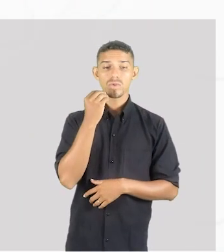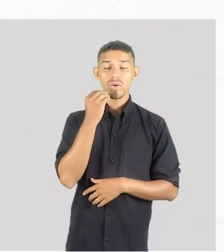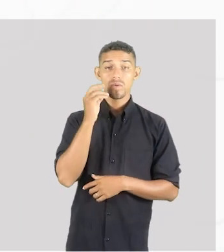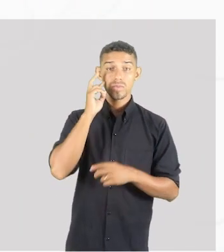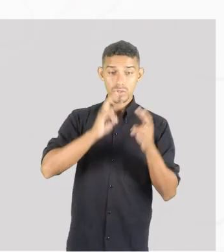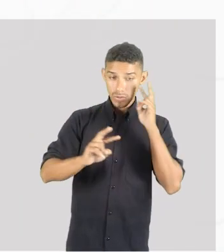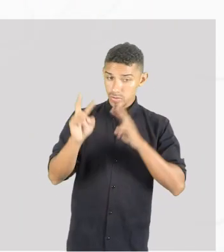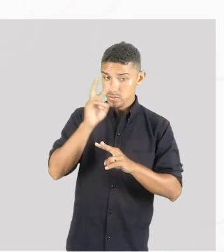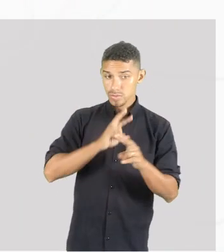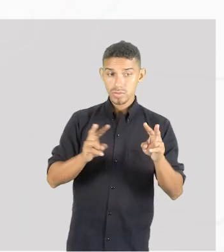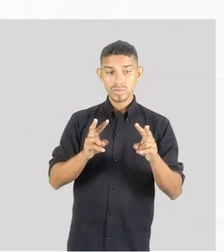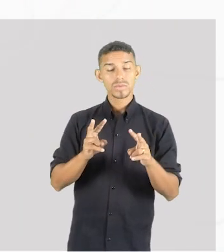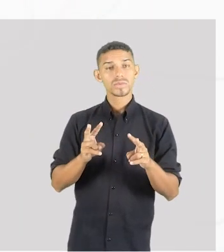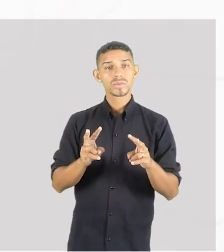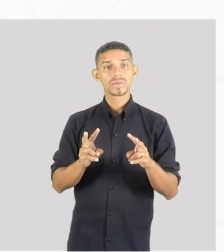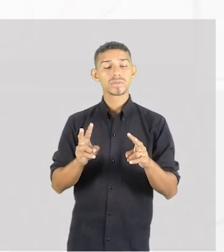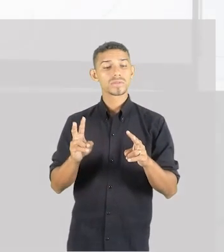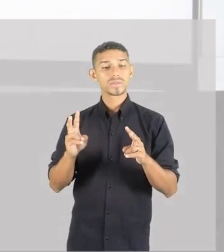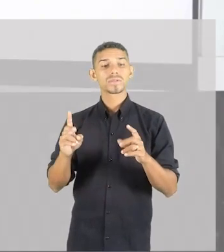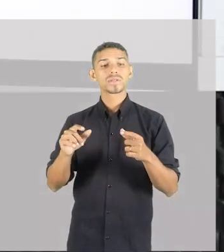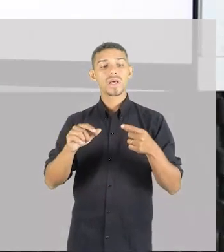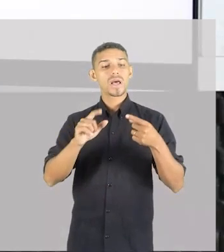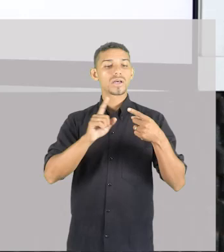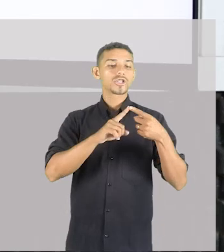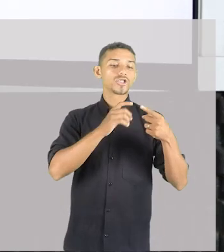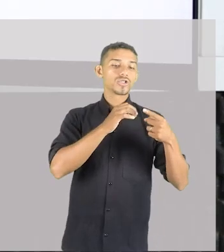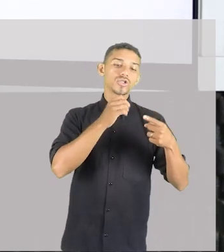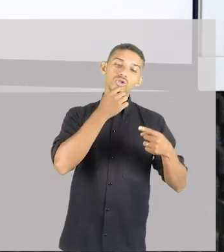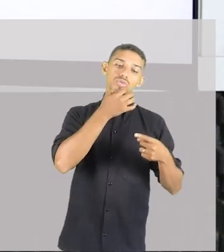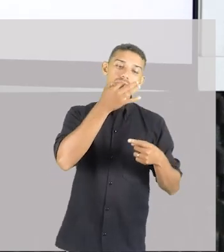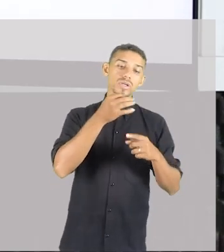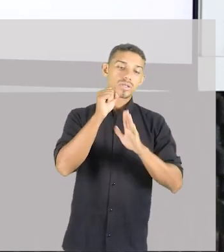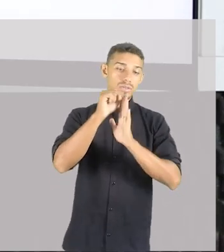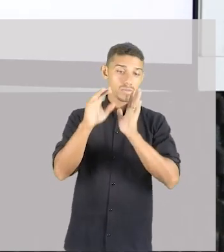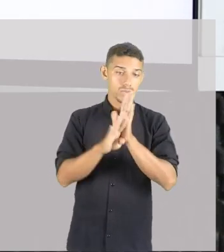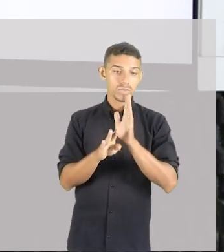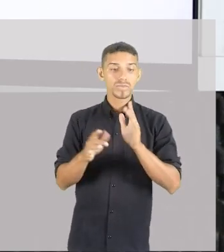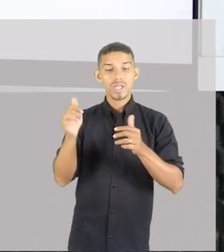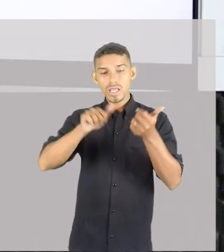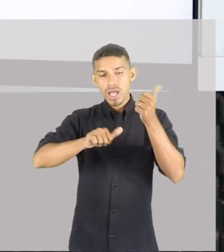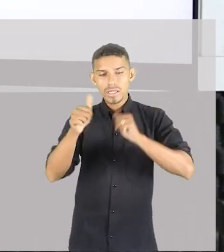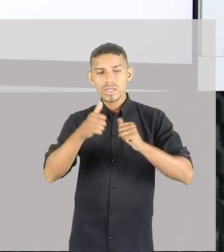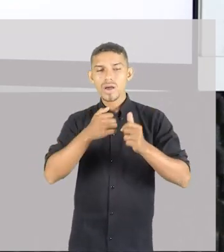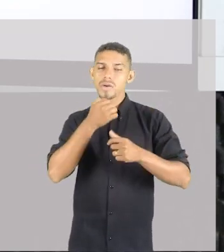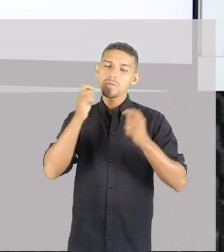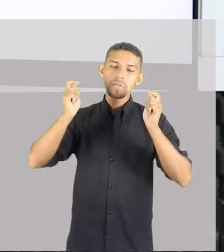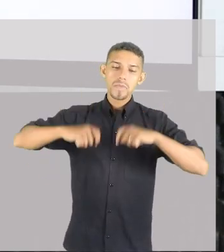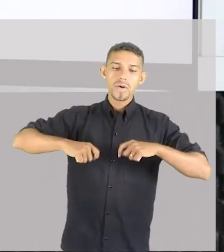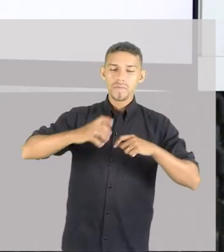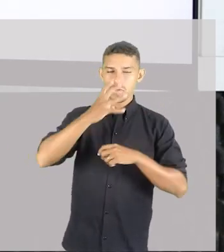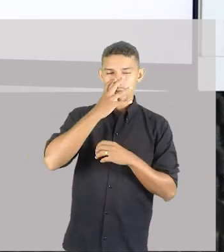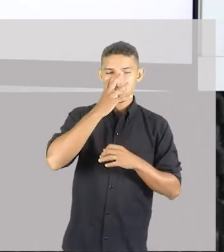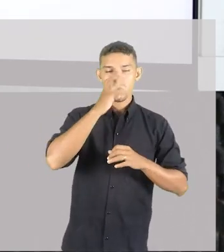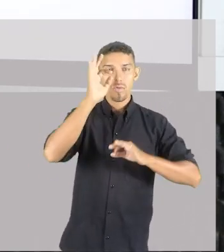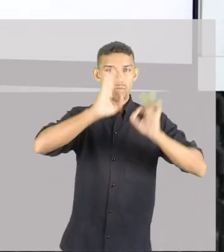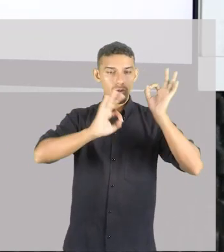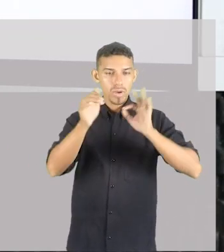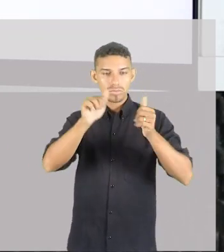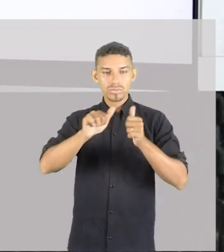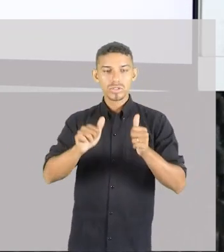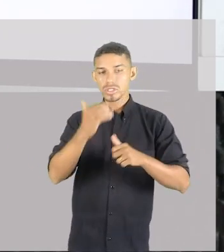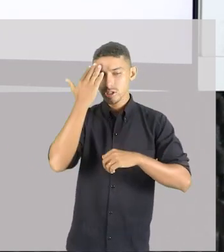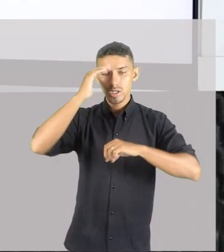visual, uma subjetiva, a simbólica, e analisar o ponto de vista formal, estético e a composição para